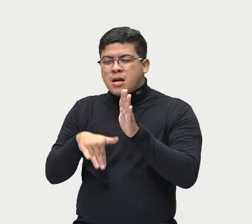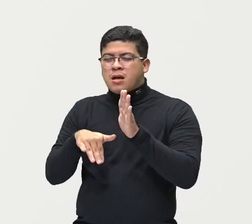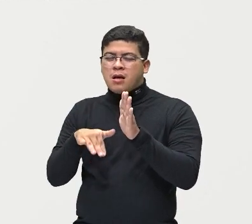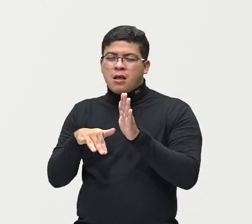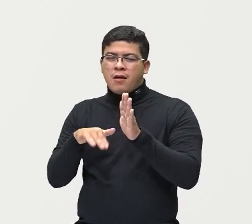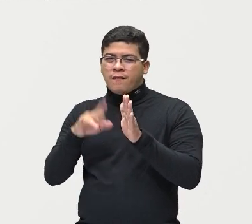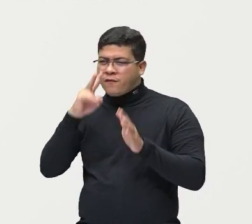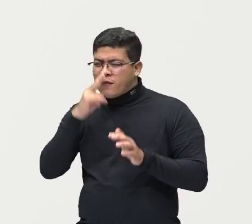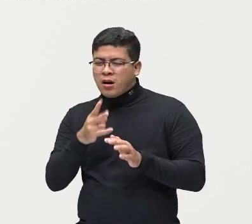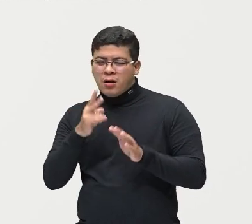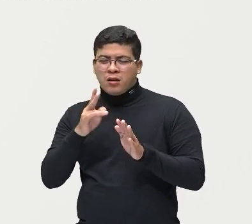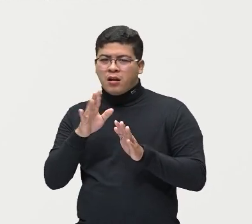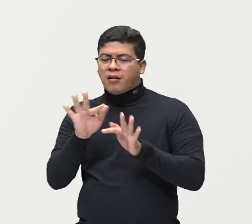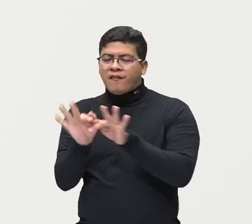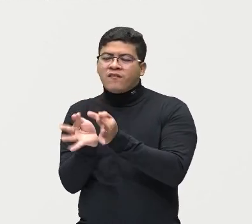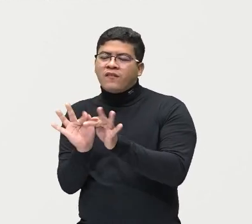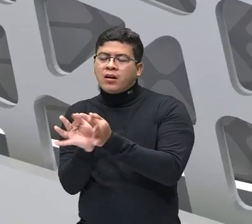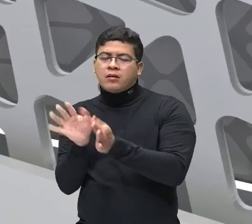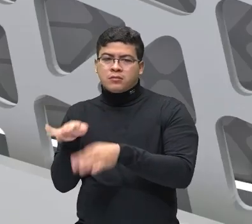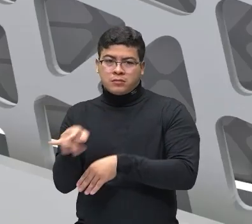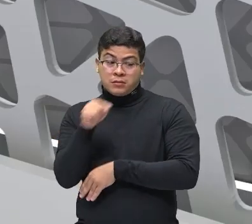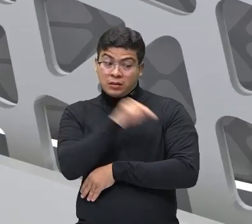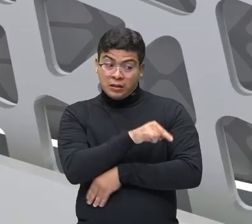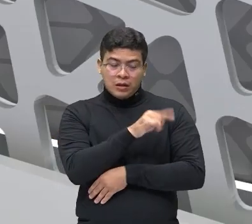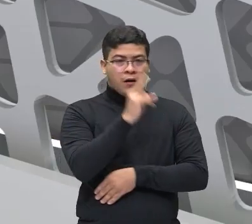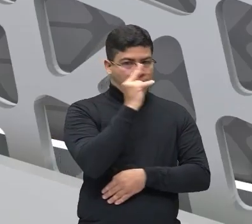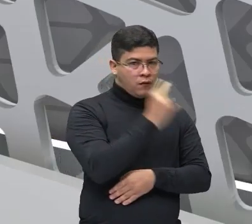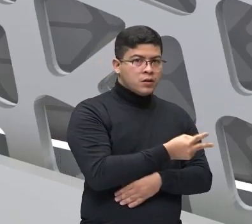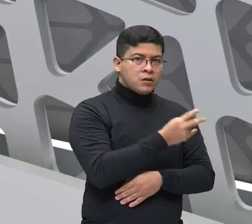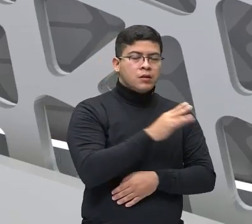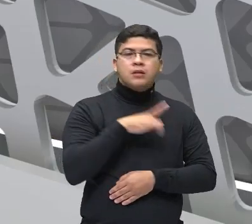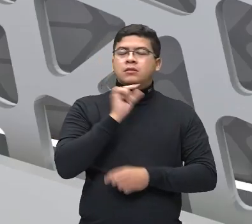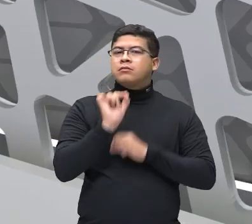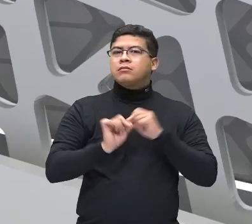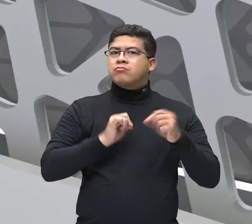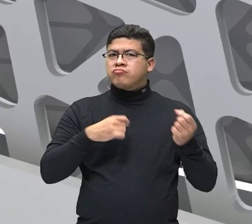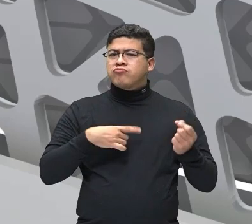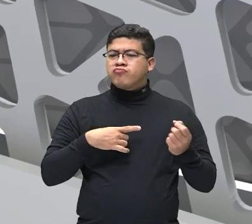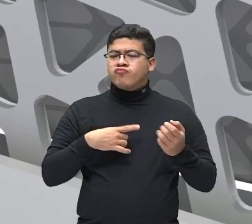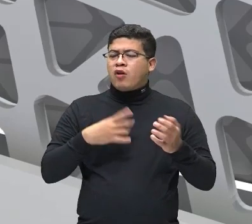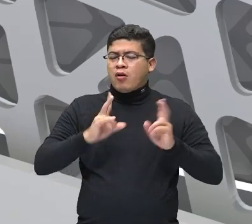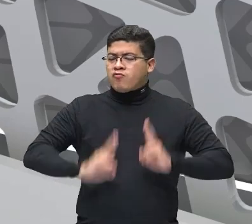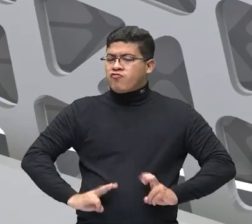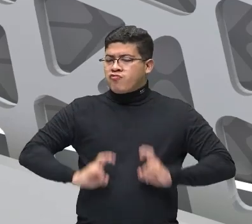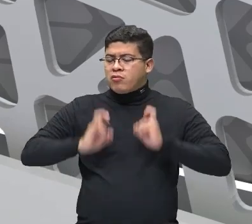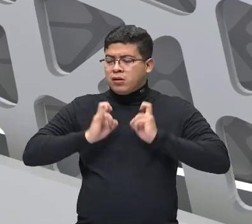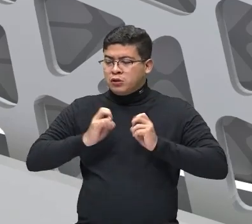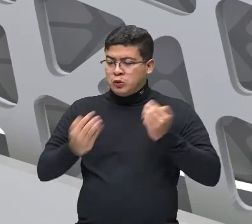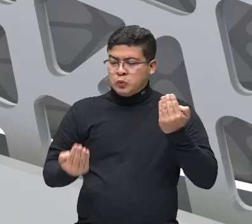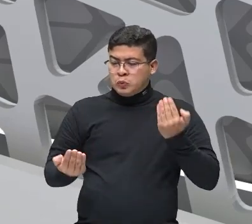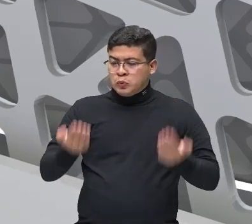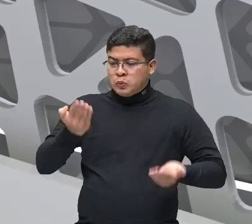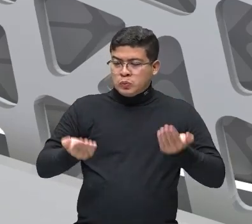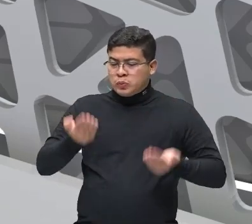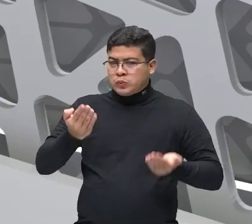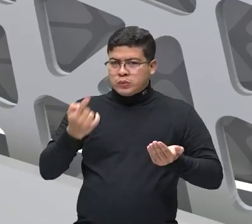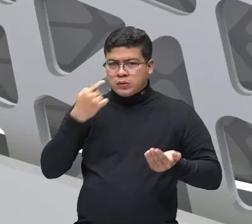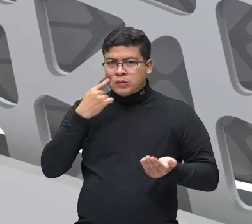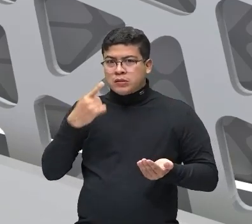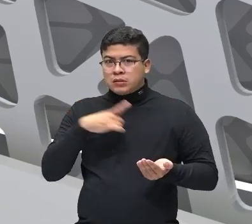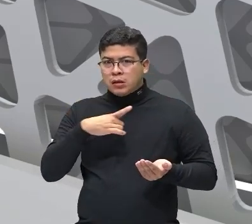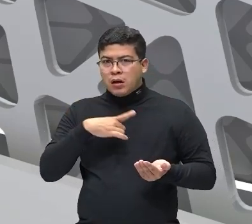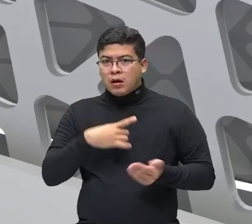gente vai observar que no decorrer da história ele faz um teste utilizando justamente uma pessoa que tinha